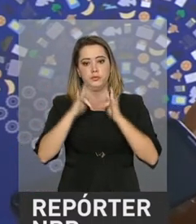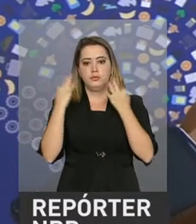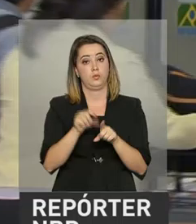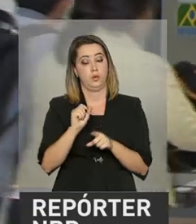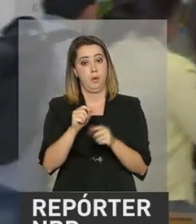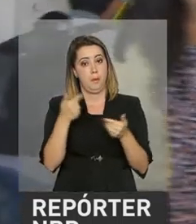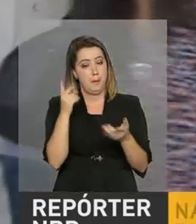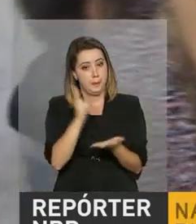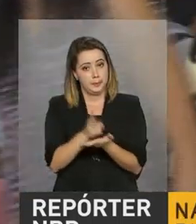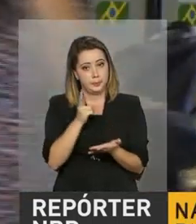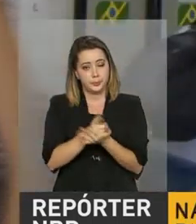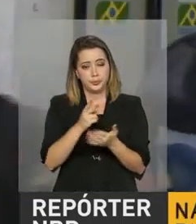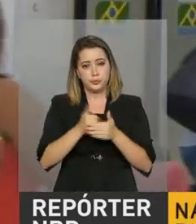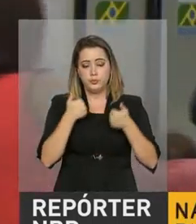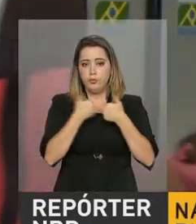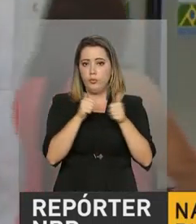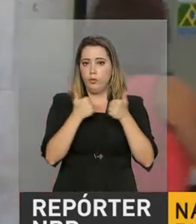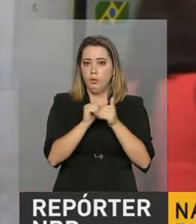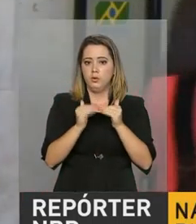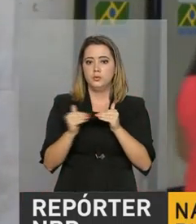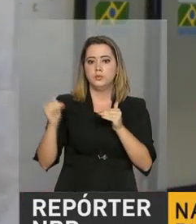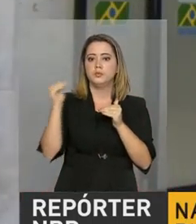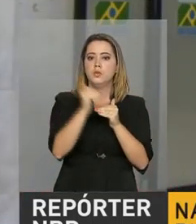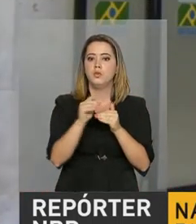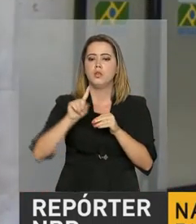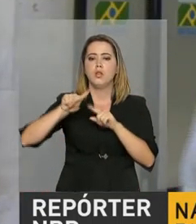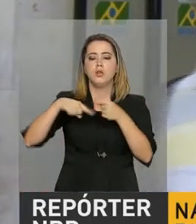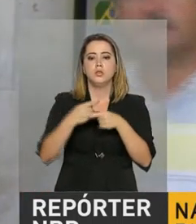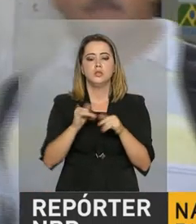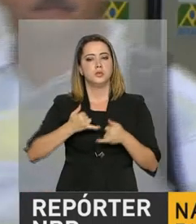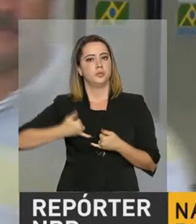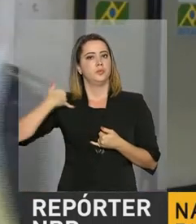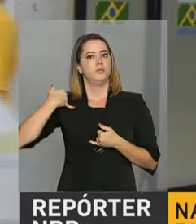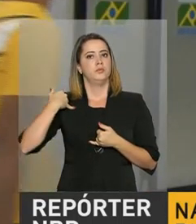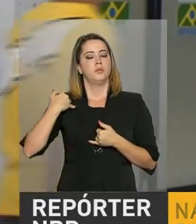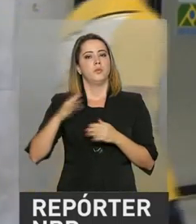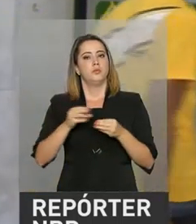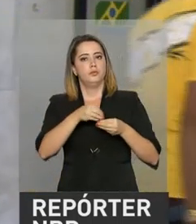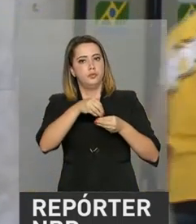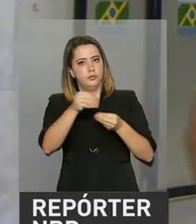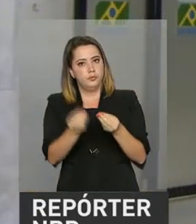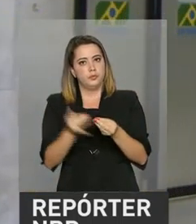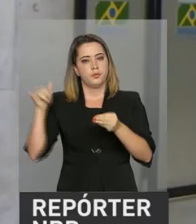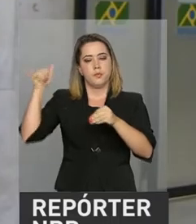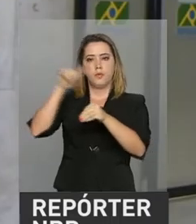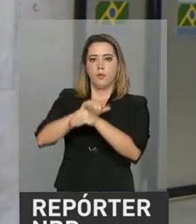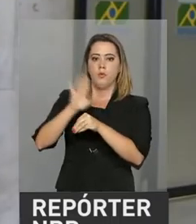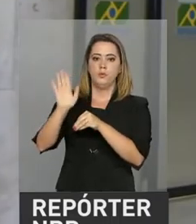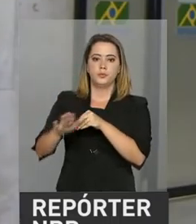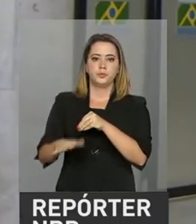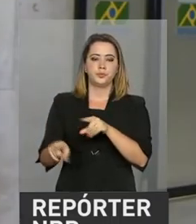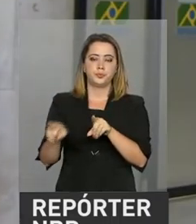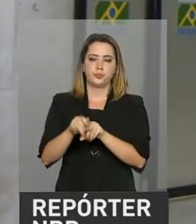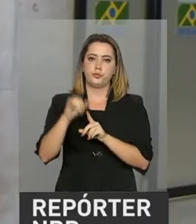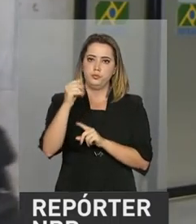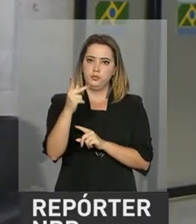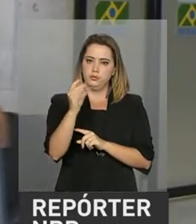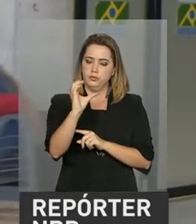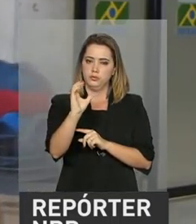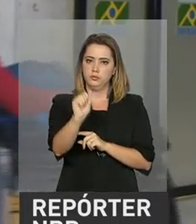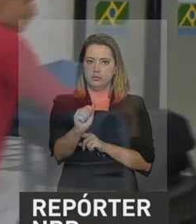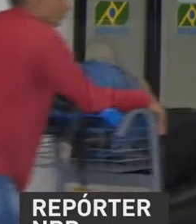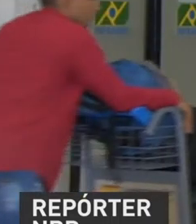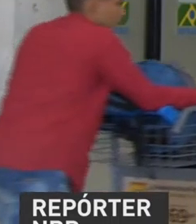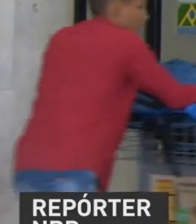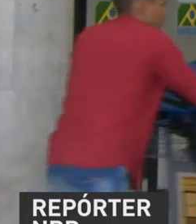particular as tarifas dos ônibus urbanos. E em janeiro, em geral, se concentra reajustes em algumas